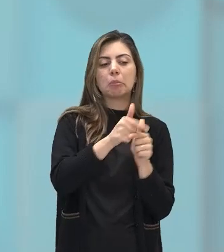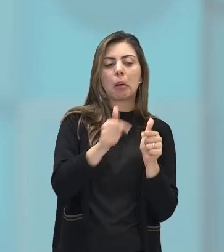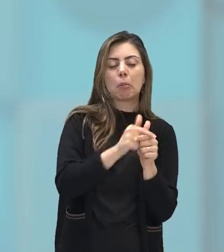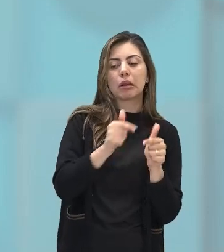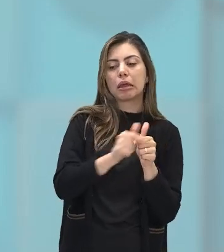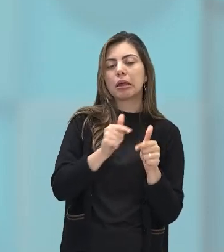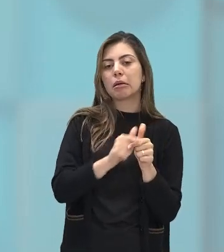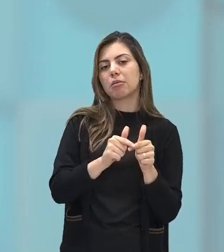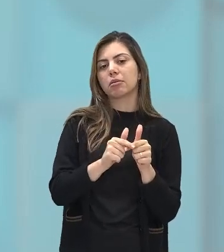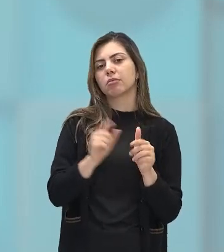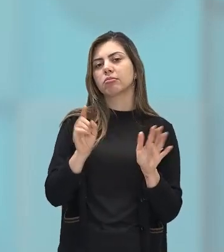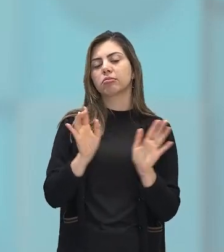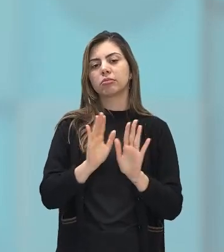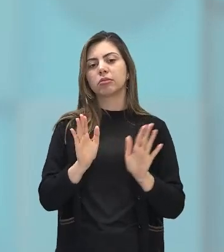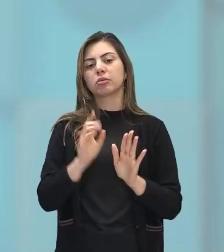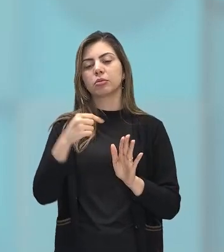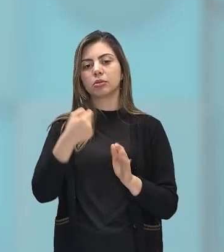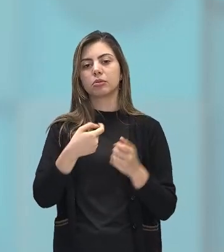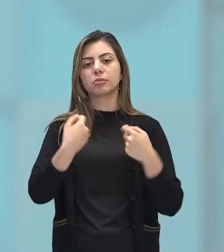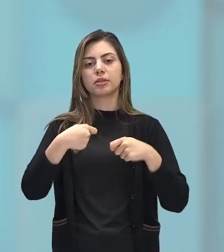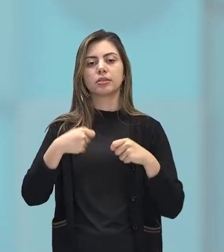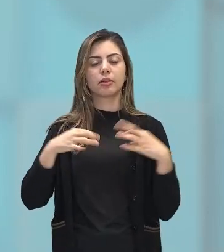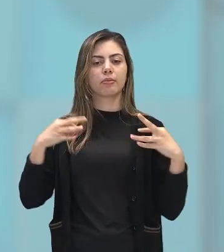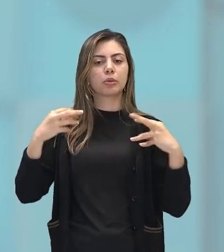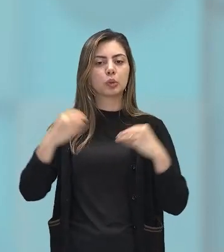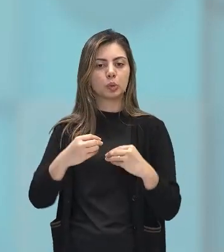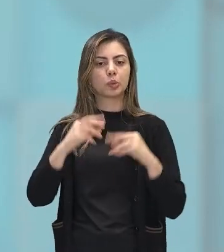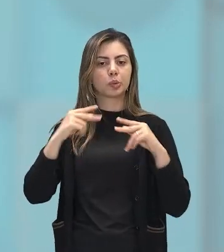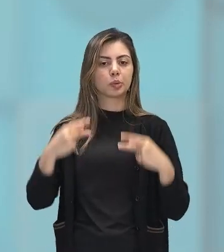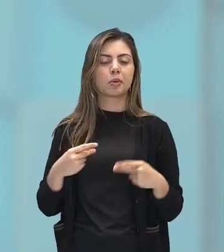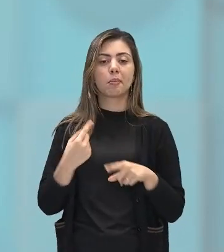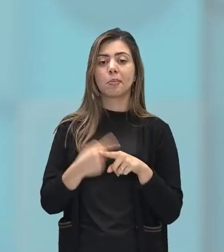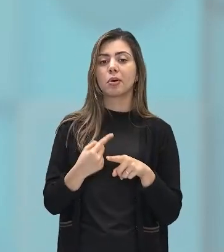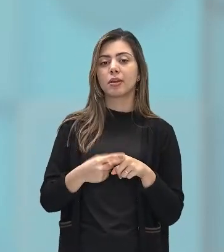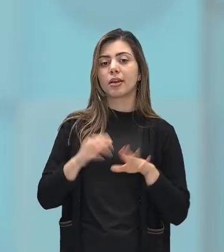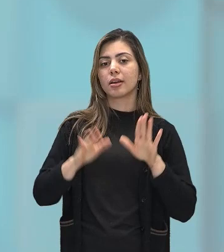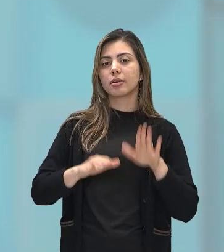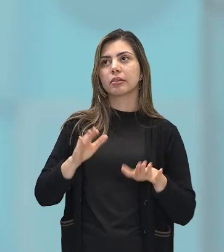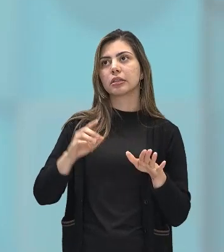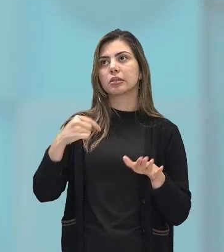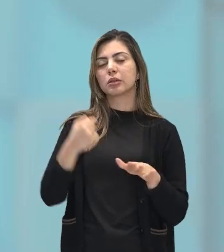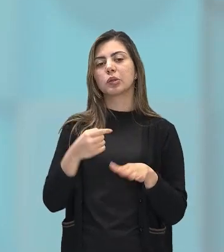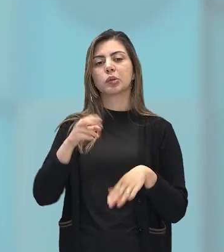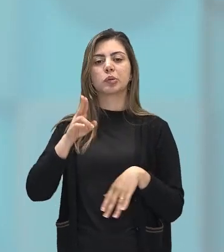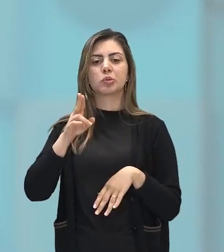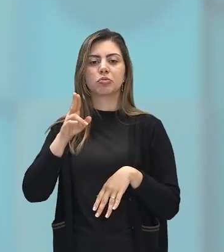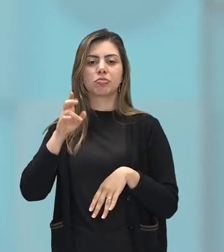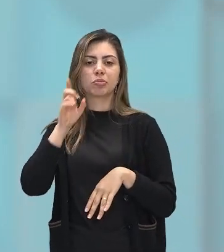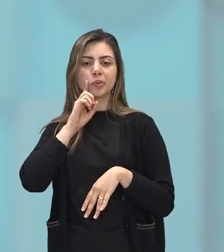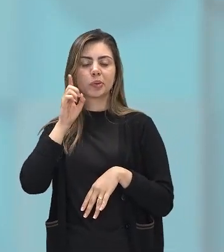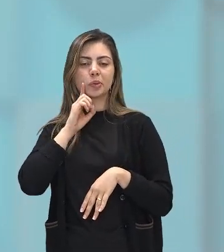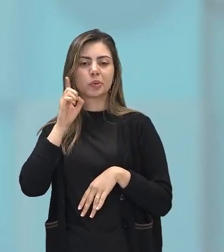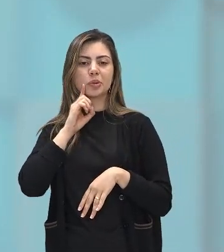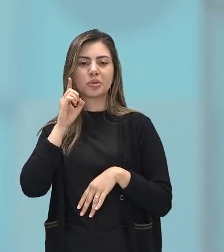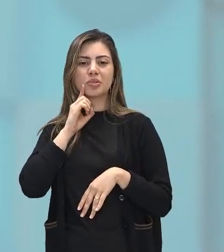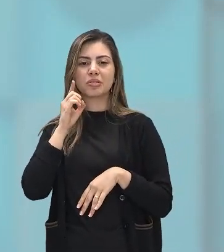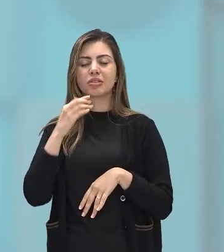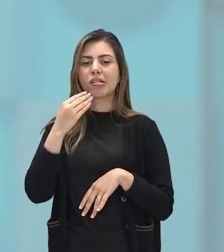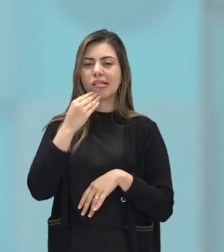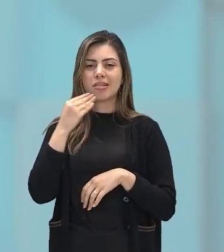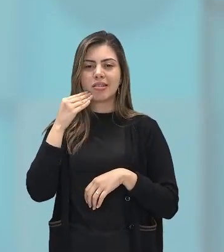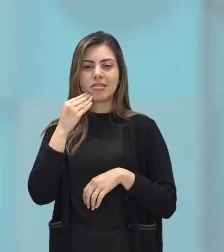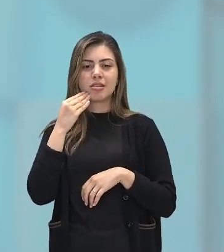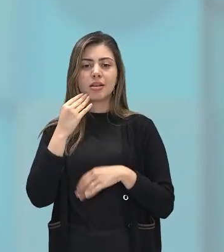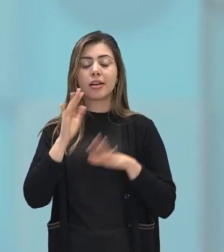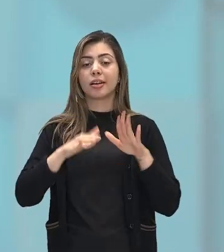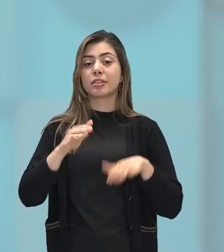né, justamente como consequência da aquisição de maus hábitos durante o nosso dia a dia. Às vezes